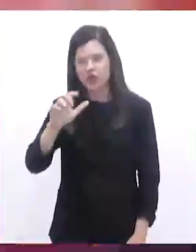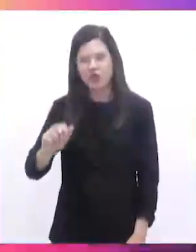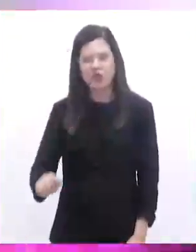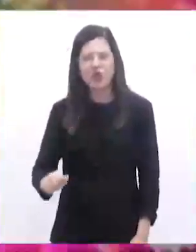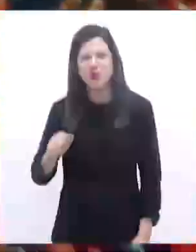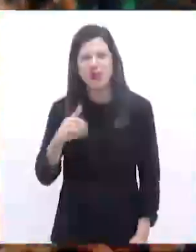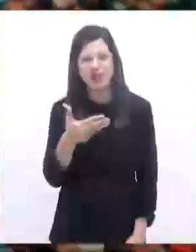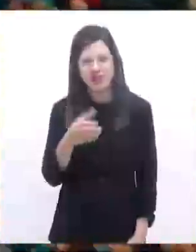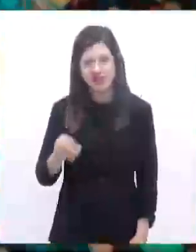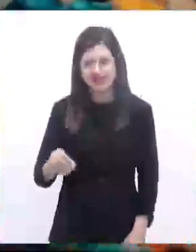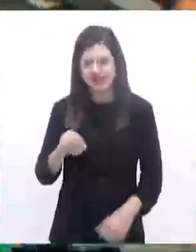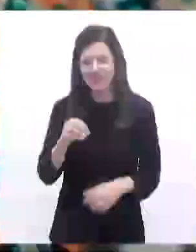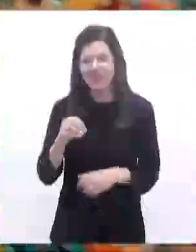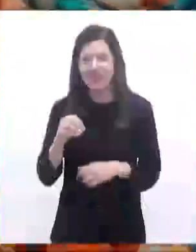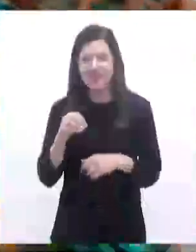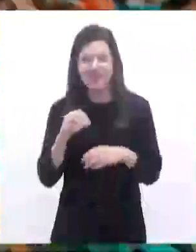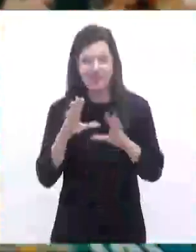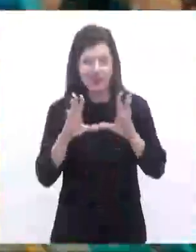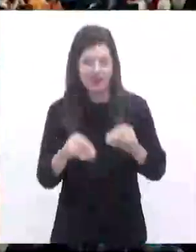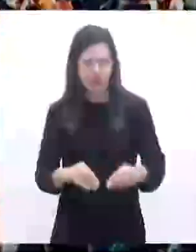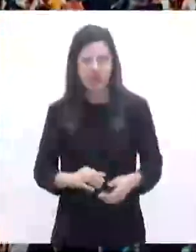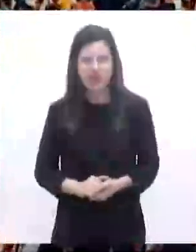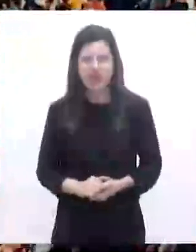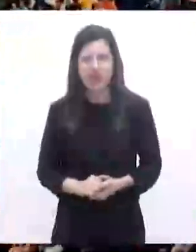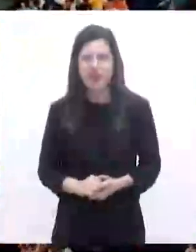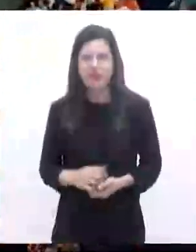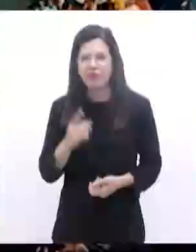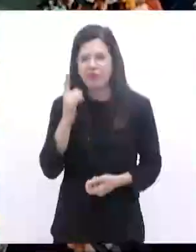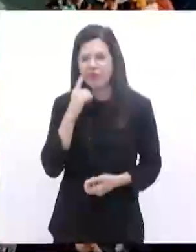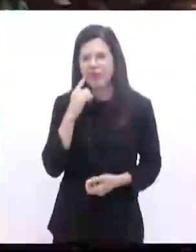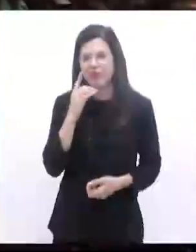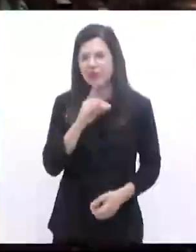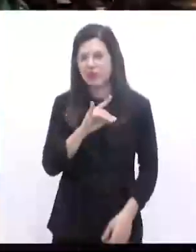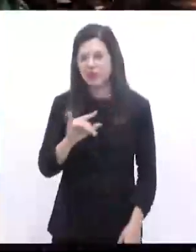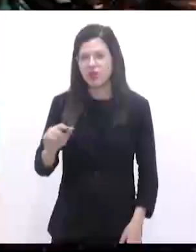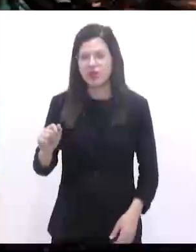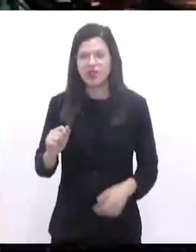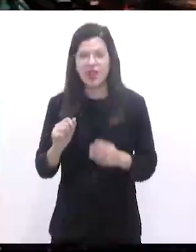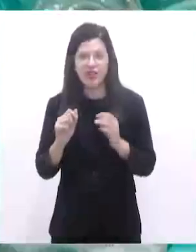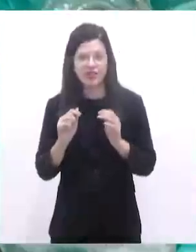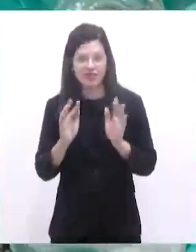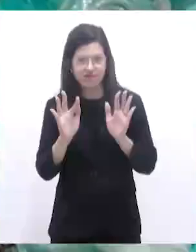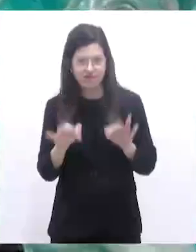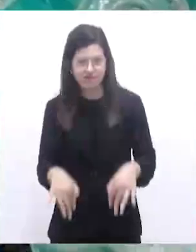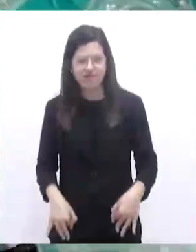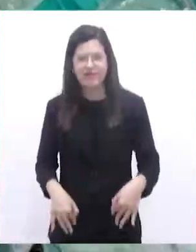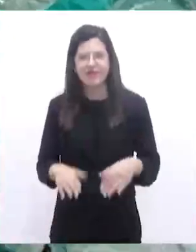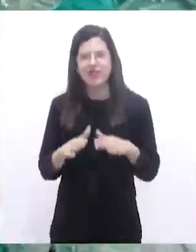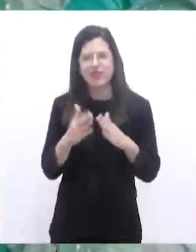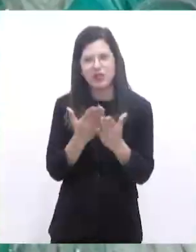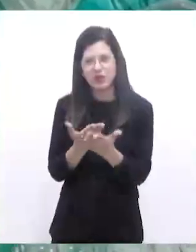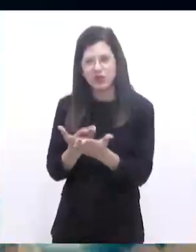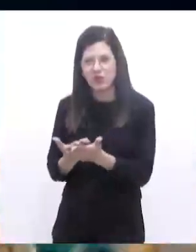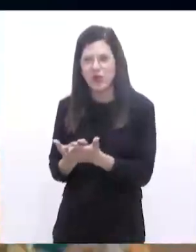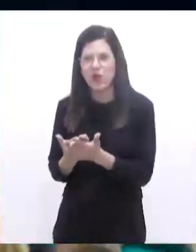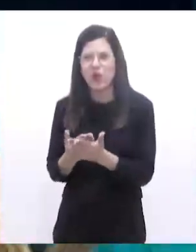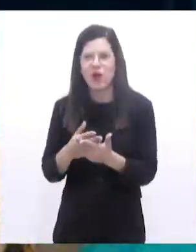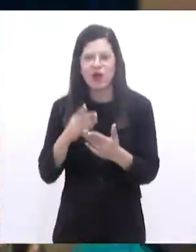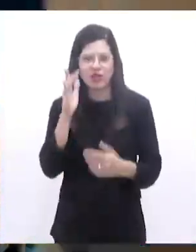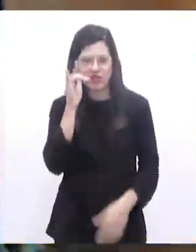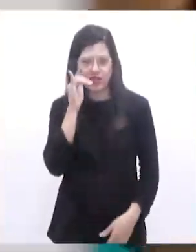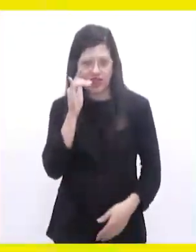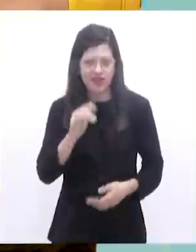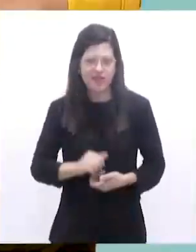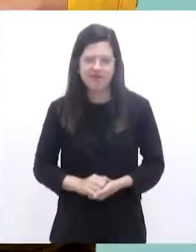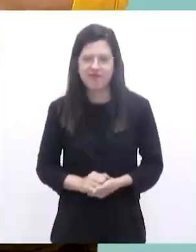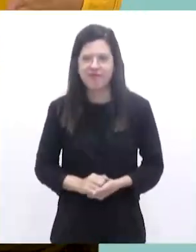partir das 10 horas da noite. Para conferir as datas das finais de todas as escolas, acesse o Instagram Rio